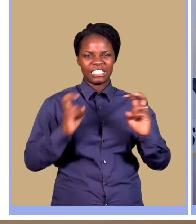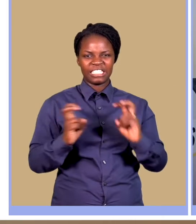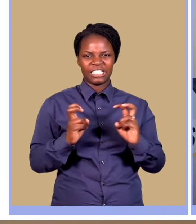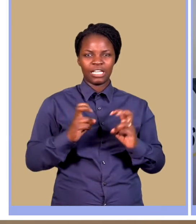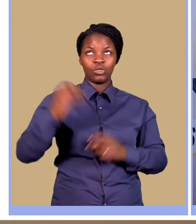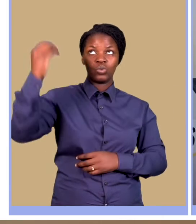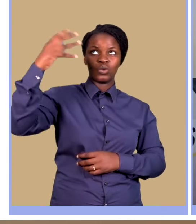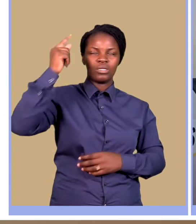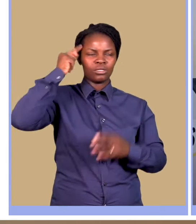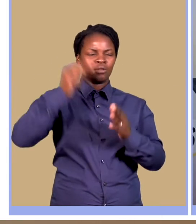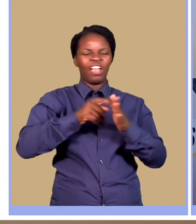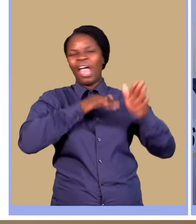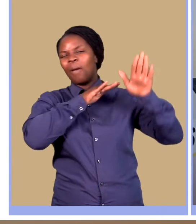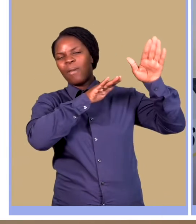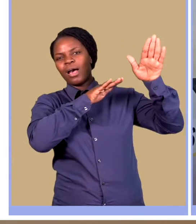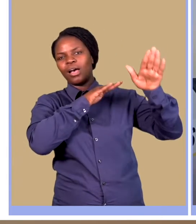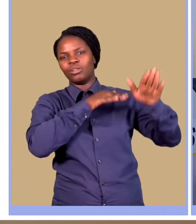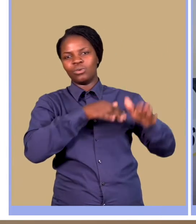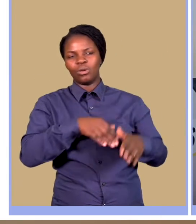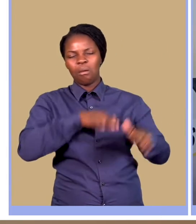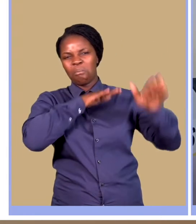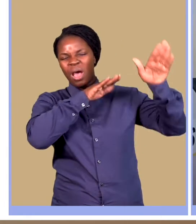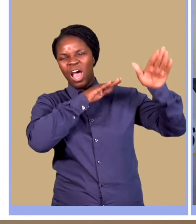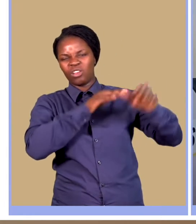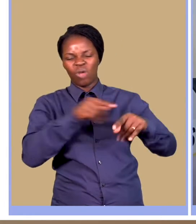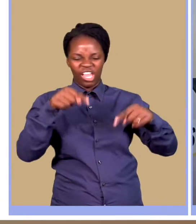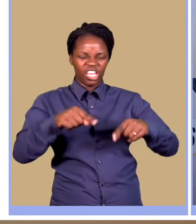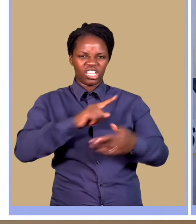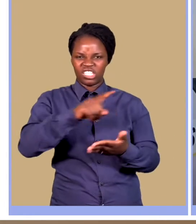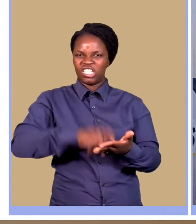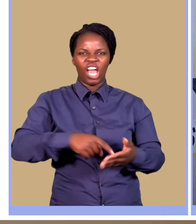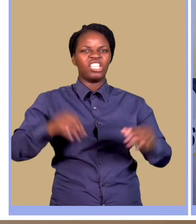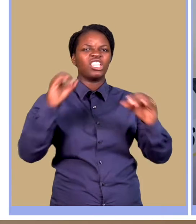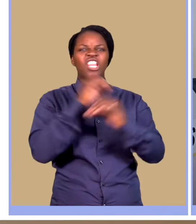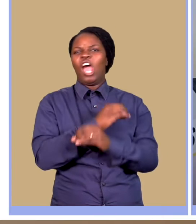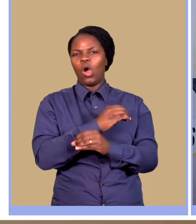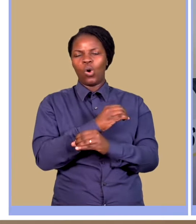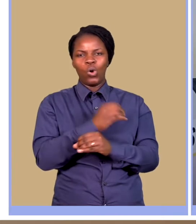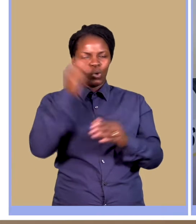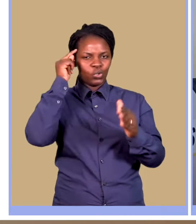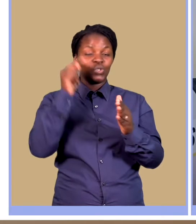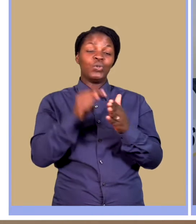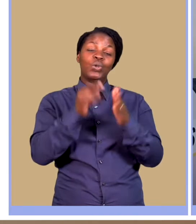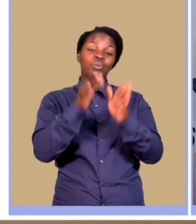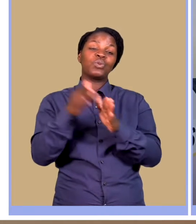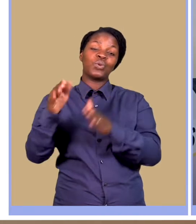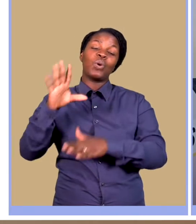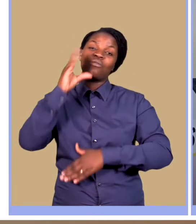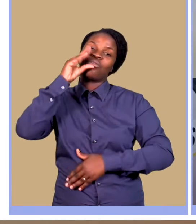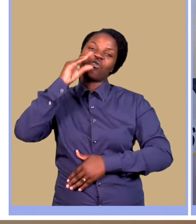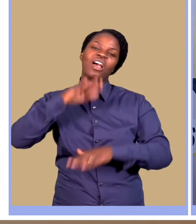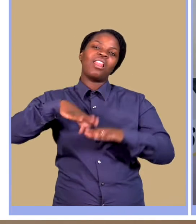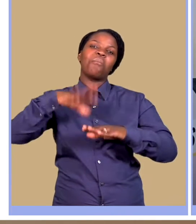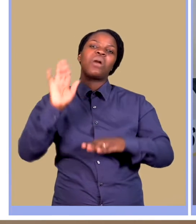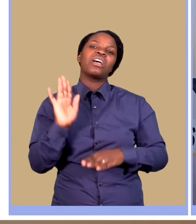Na cidade. Ou seja, são coisas de lá, das pessoas que vivem nas zonas rurais, porque lá ainda não são zonas eletrificadas.